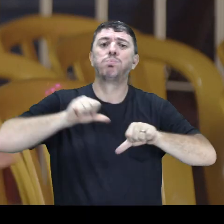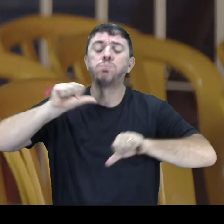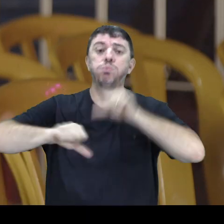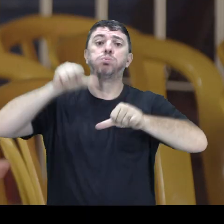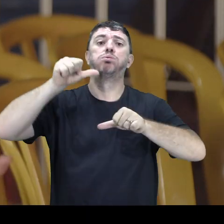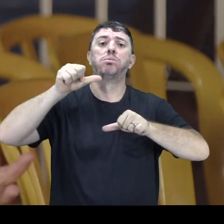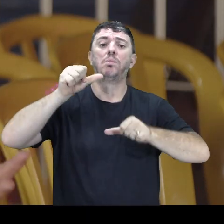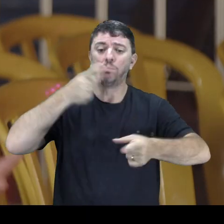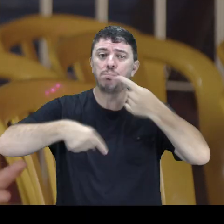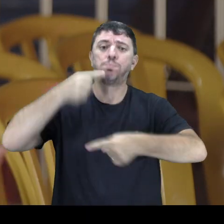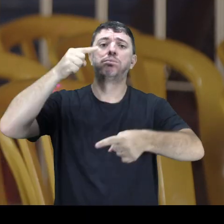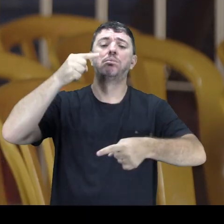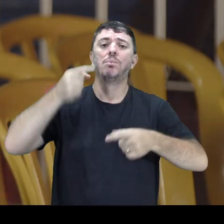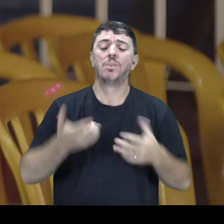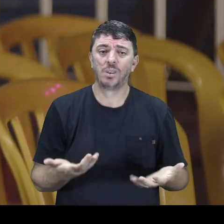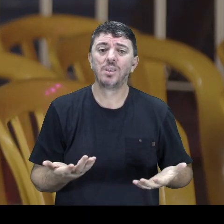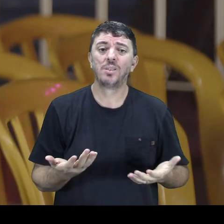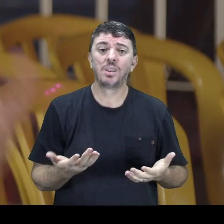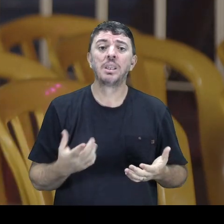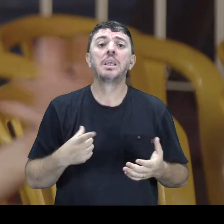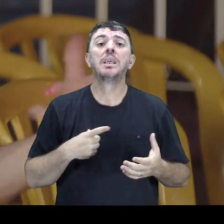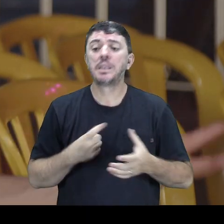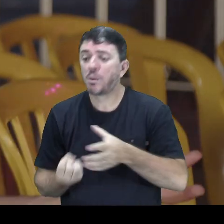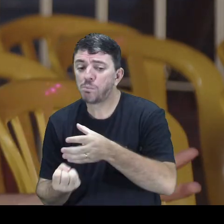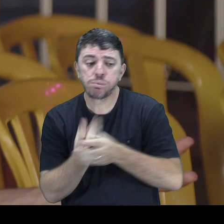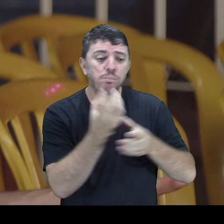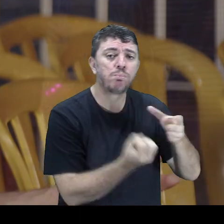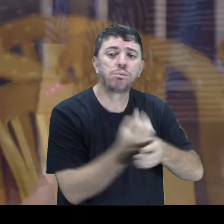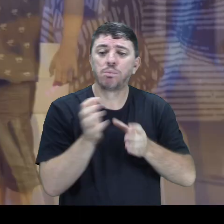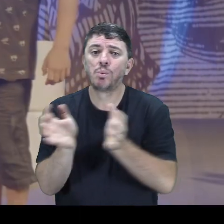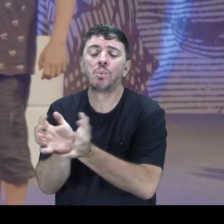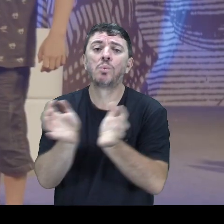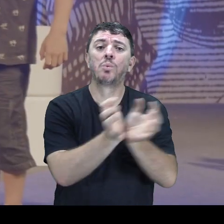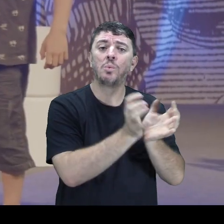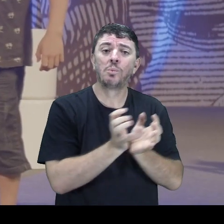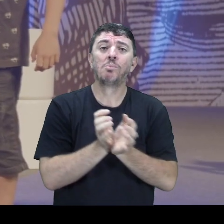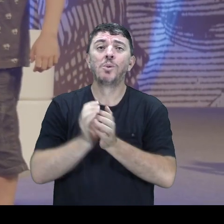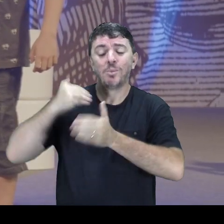primeiros, pioneirismo não quer dizer tanto, quer dizer que brotou muita coisa depois.